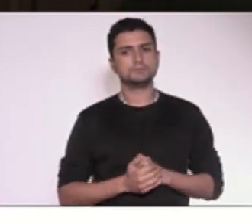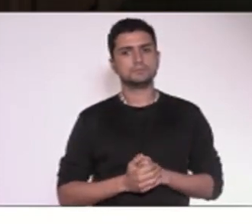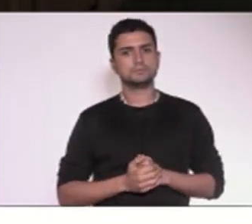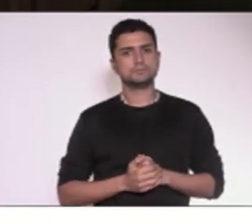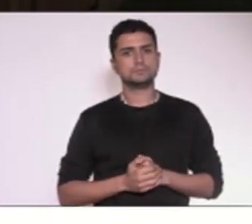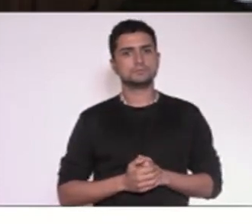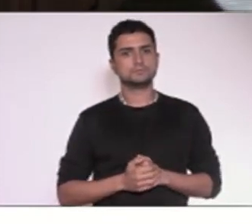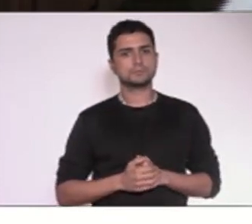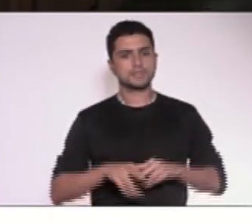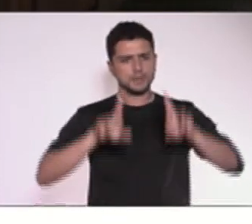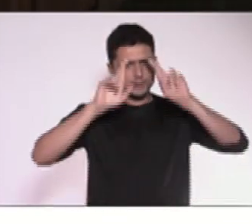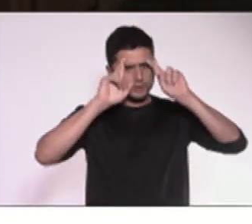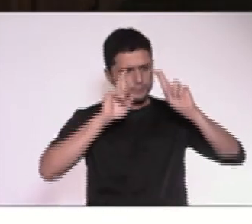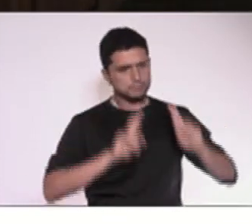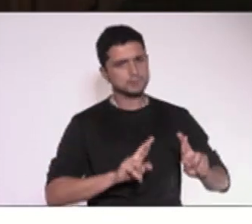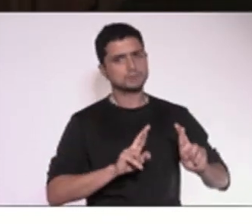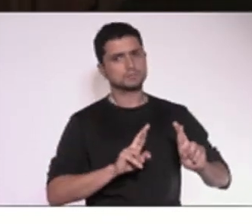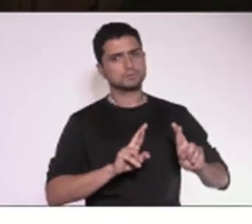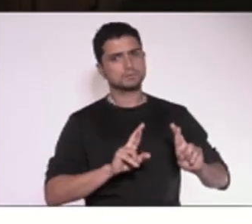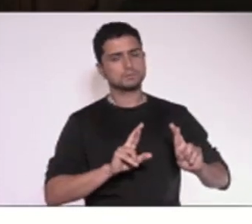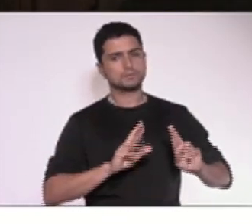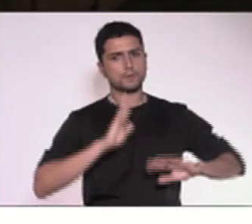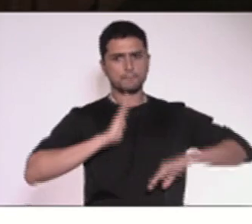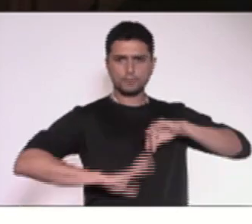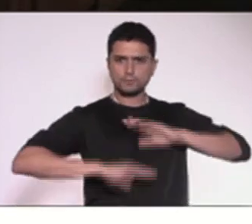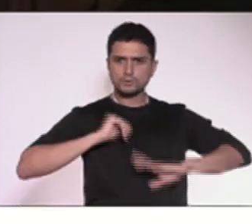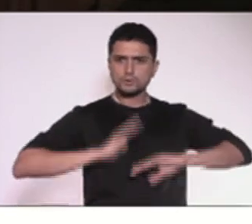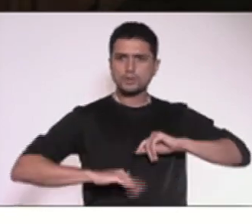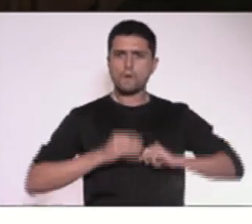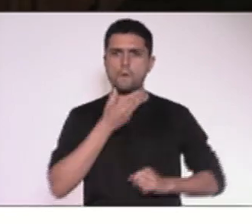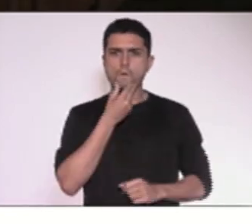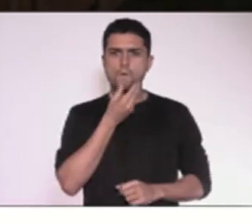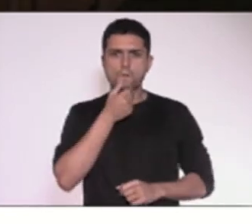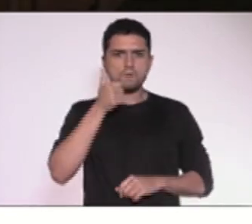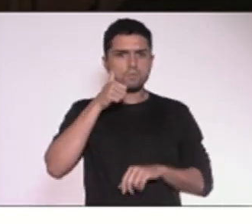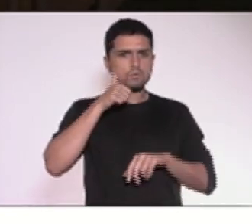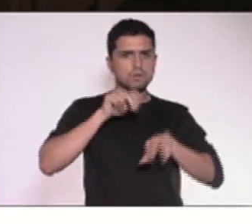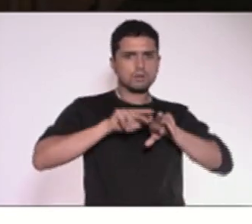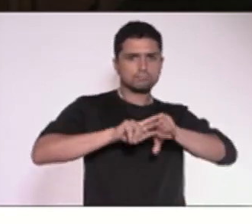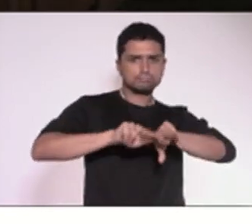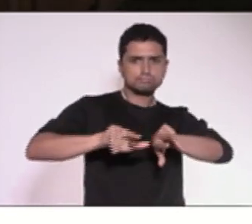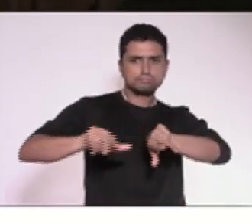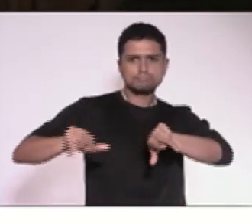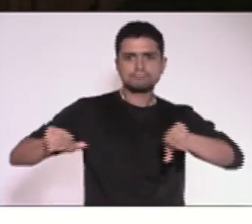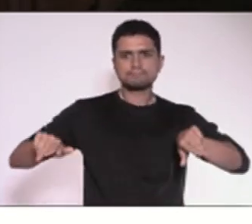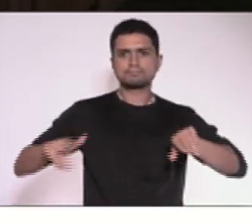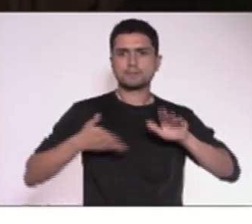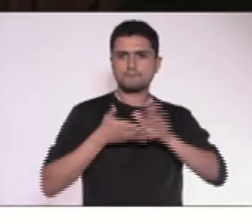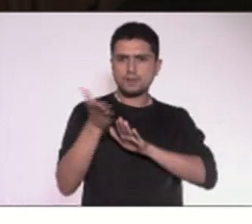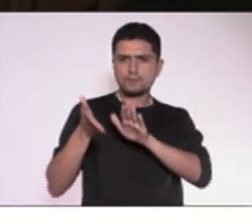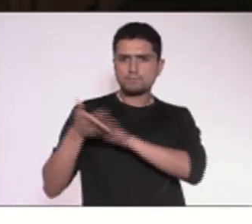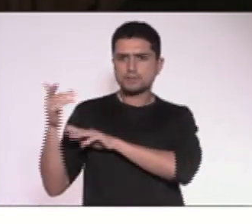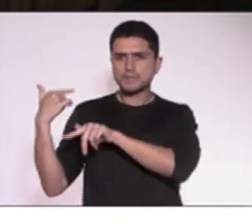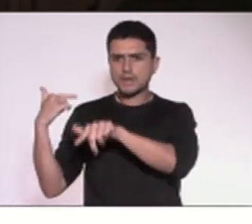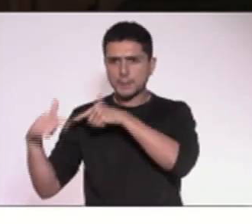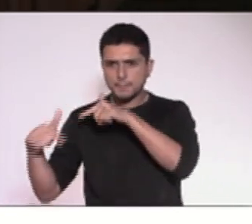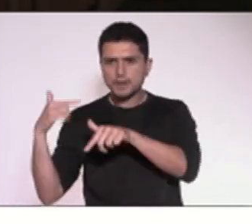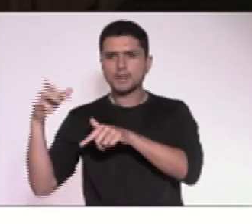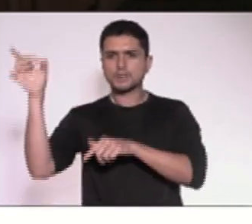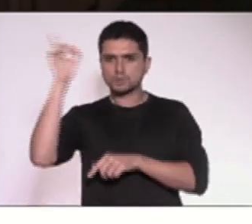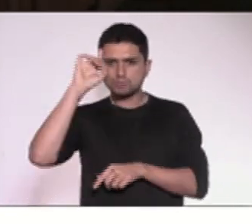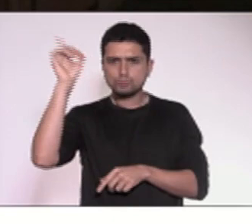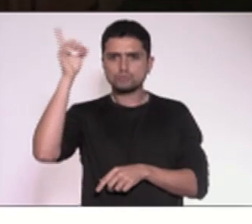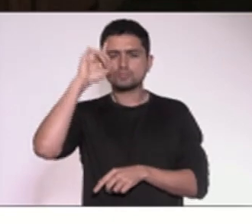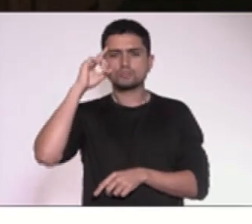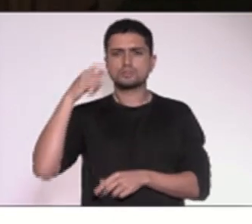àqueles profissionais, homens e mulheres, que saem das suas casas para trabalhar pela